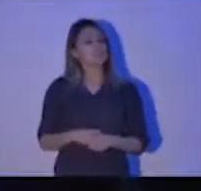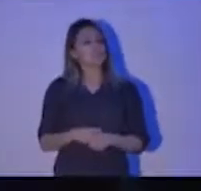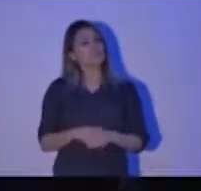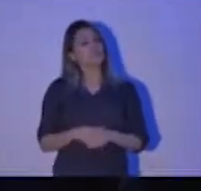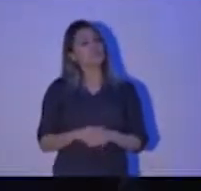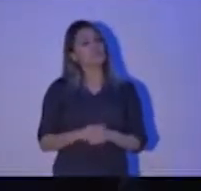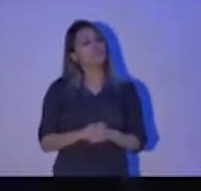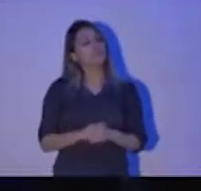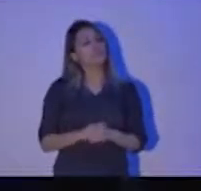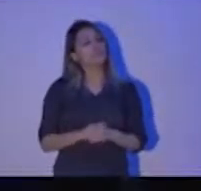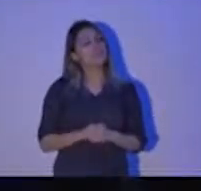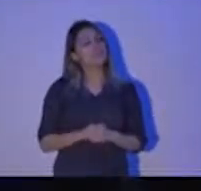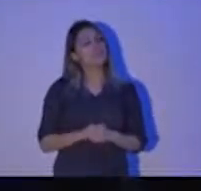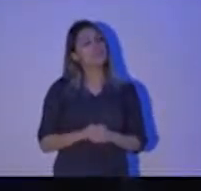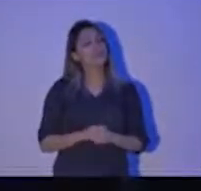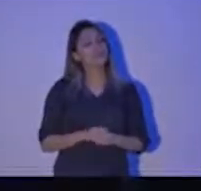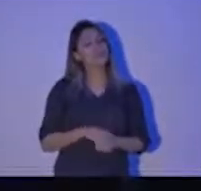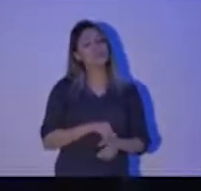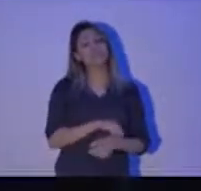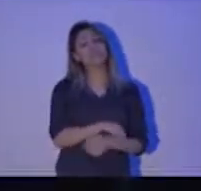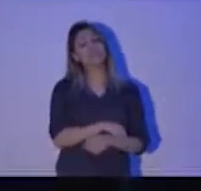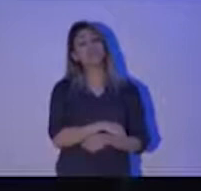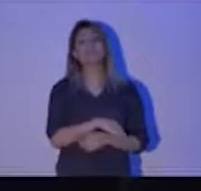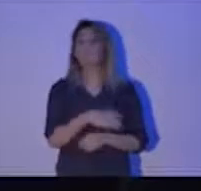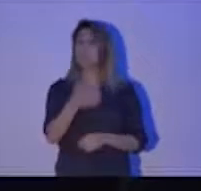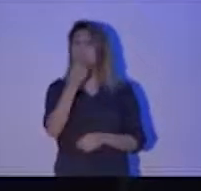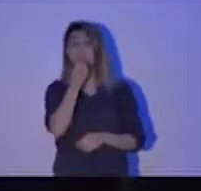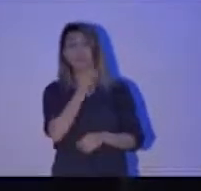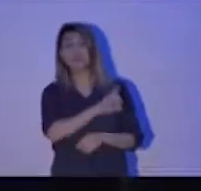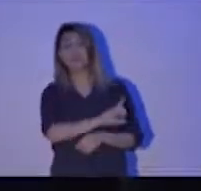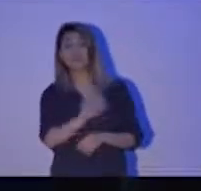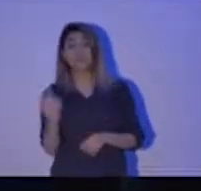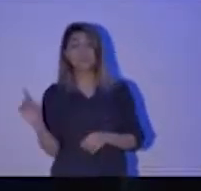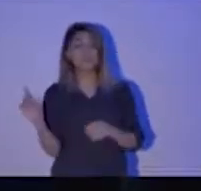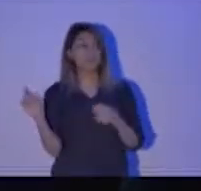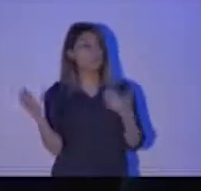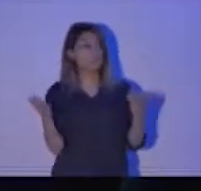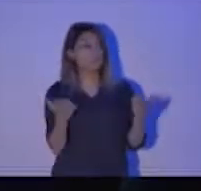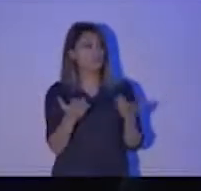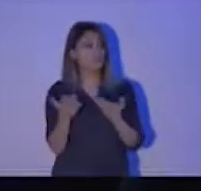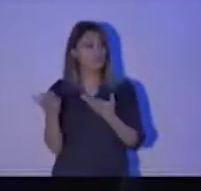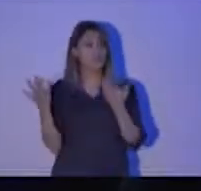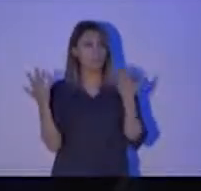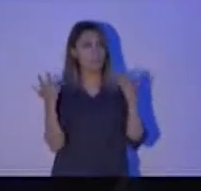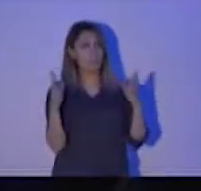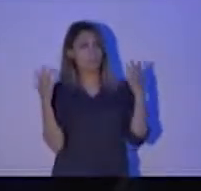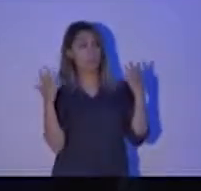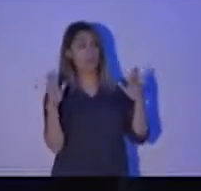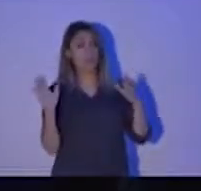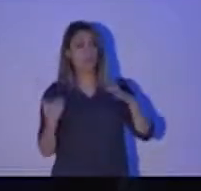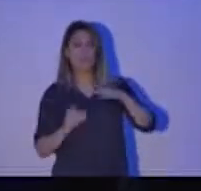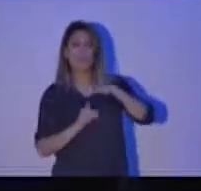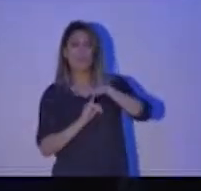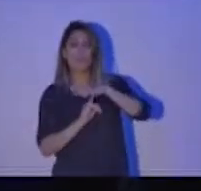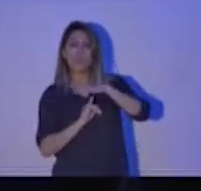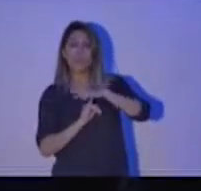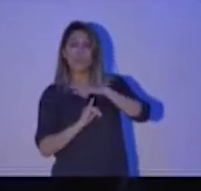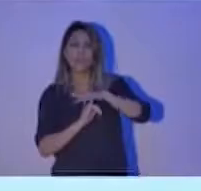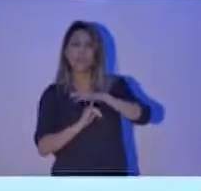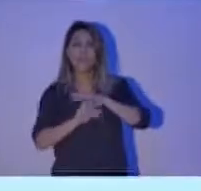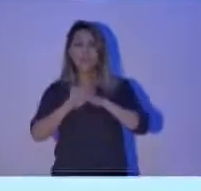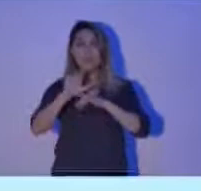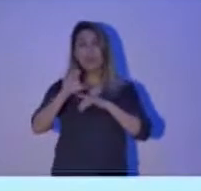Vamos passar na ordem. Bom dia, pessoal. Queria dar parabéns à Fundação Lehman pela organização desse